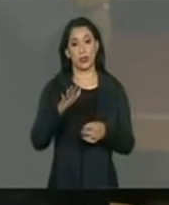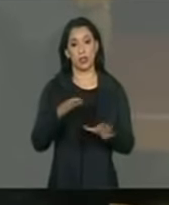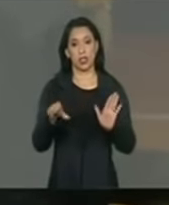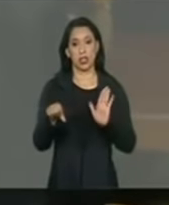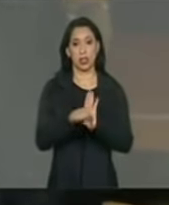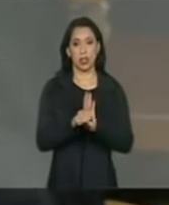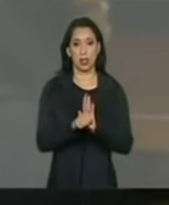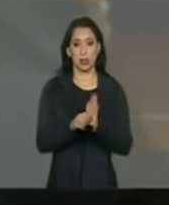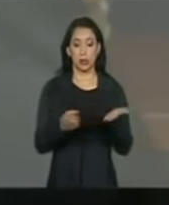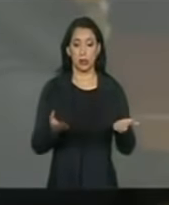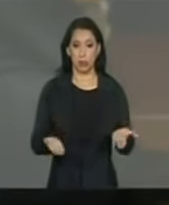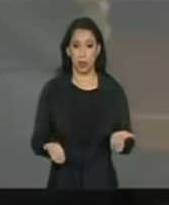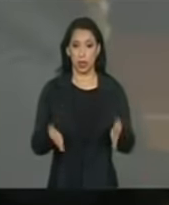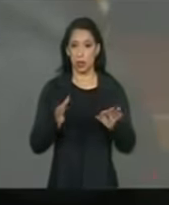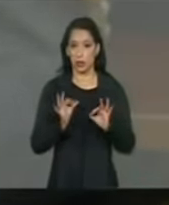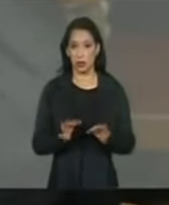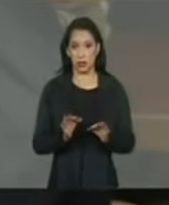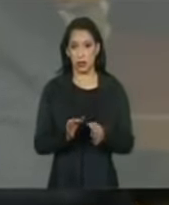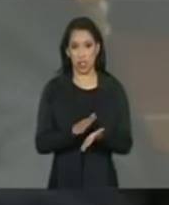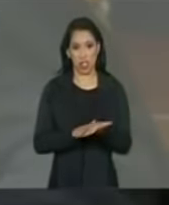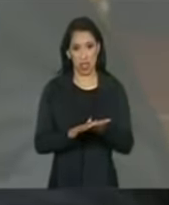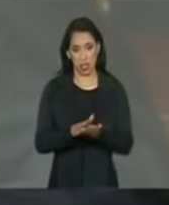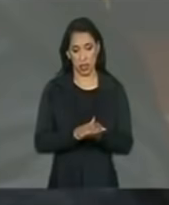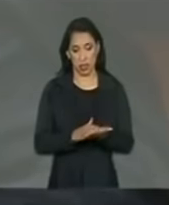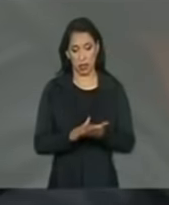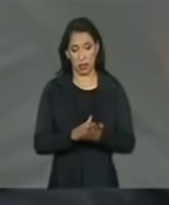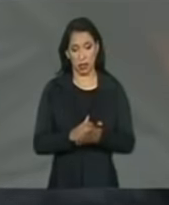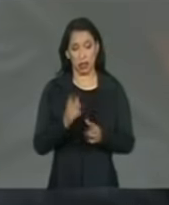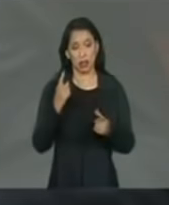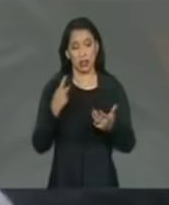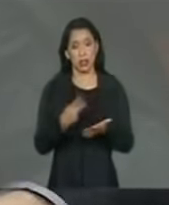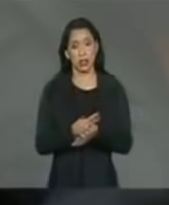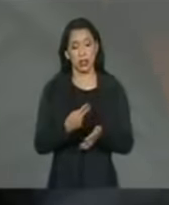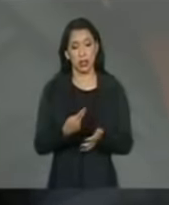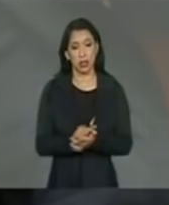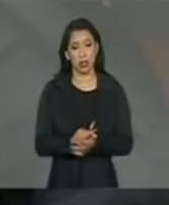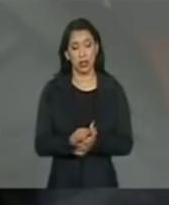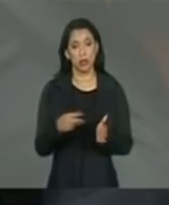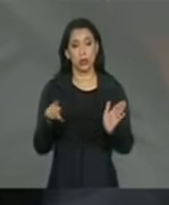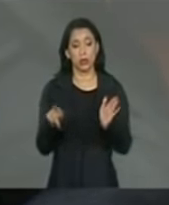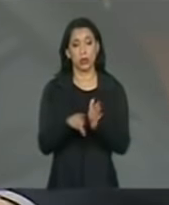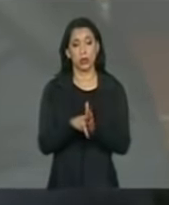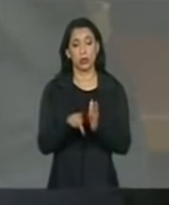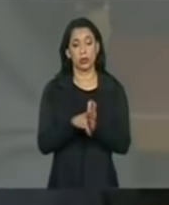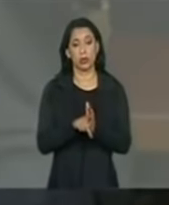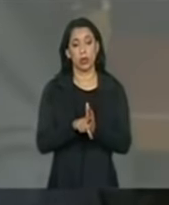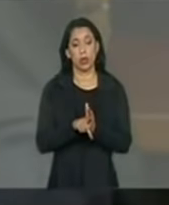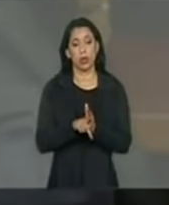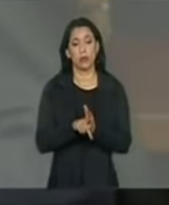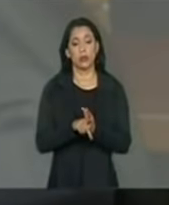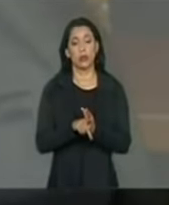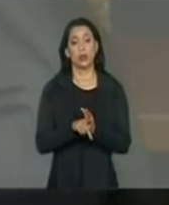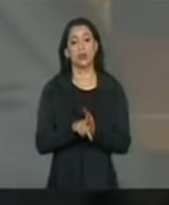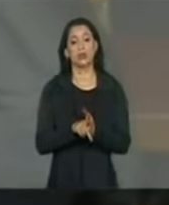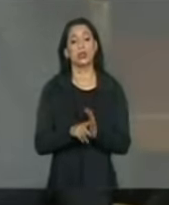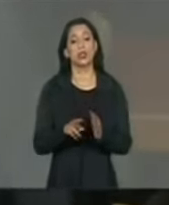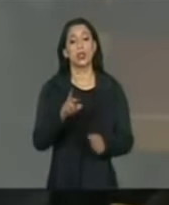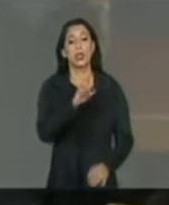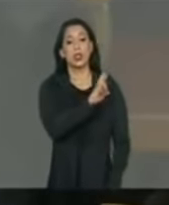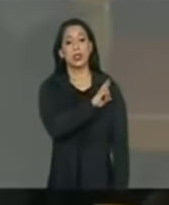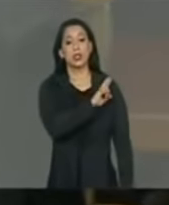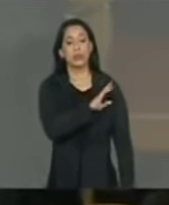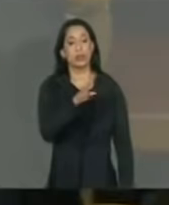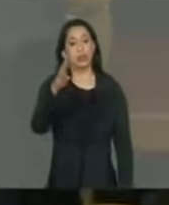que a os próprios curadores do regime militar já